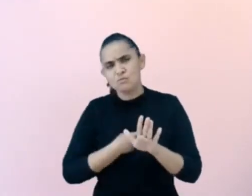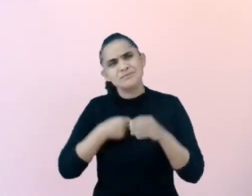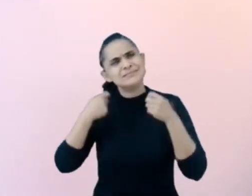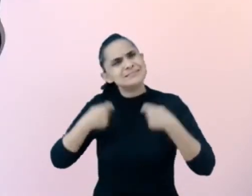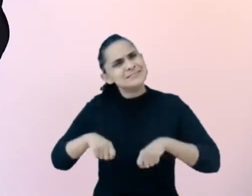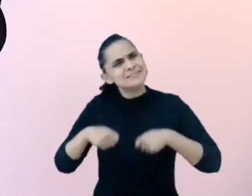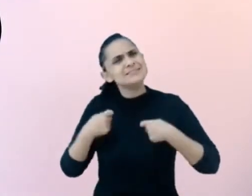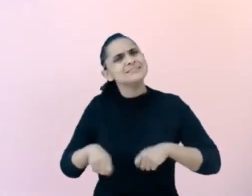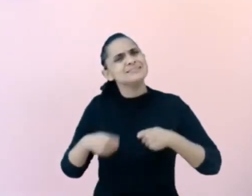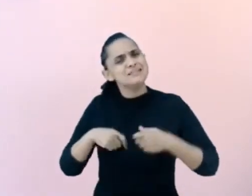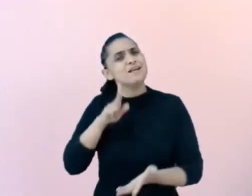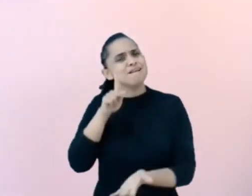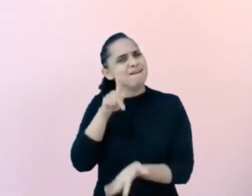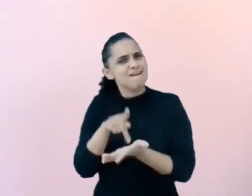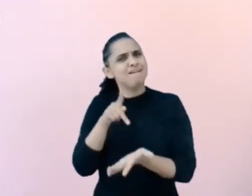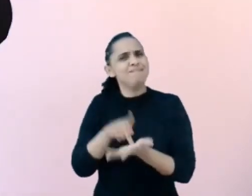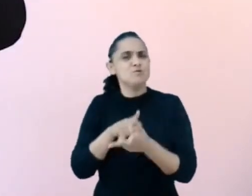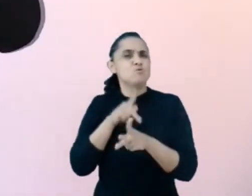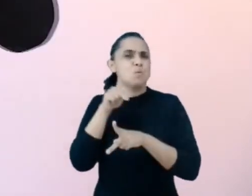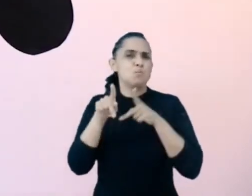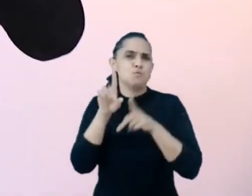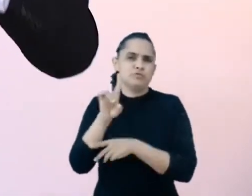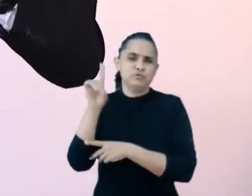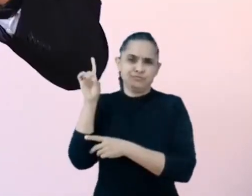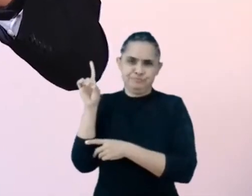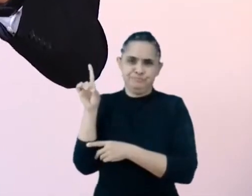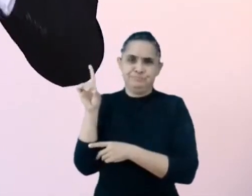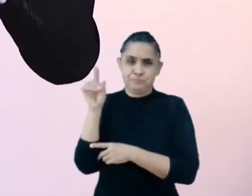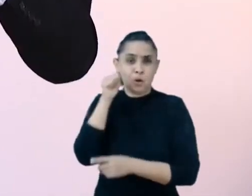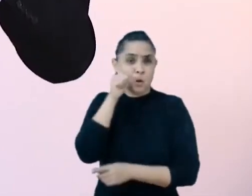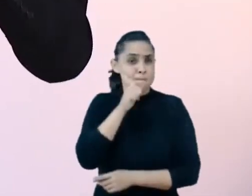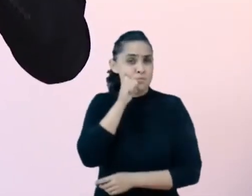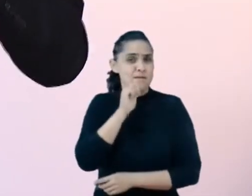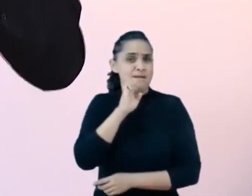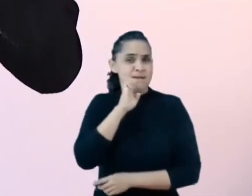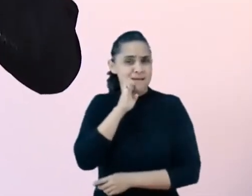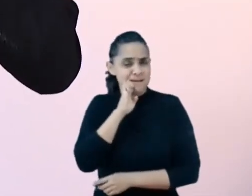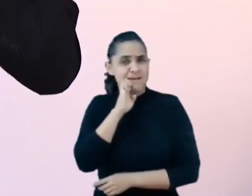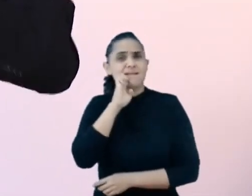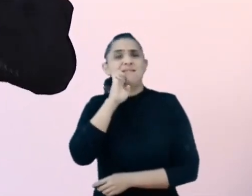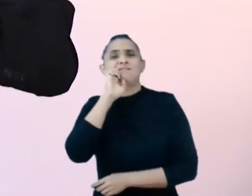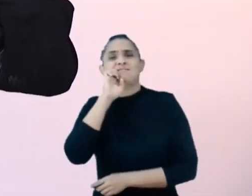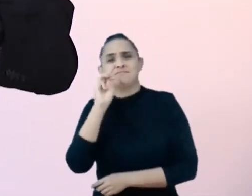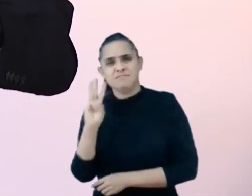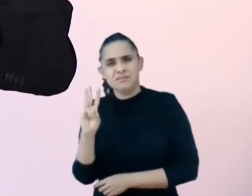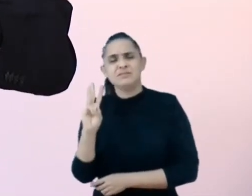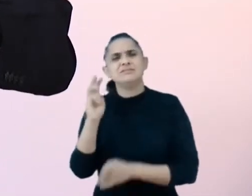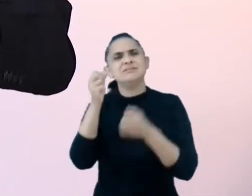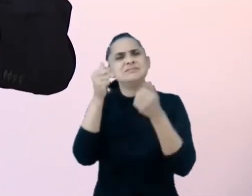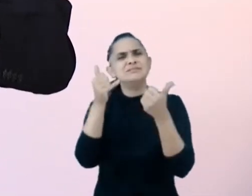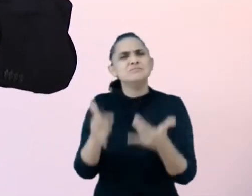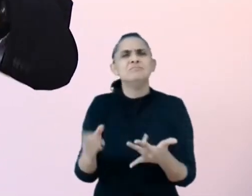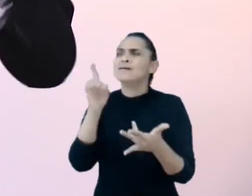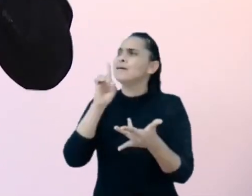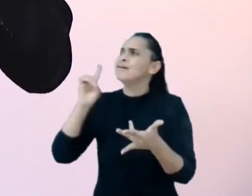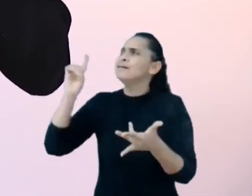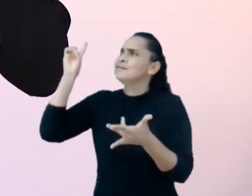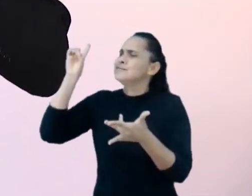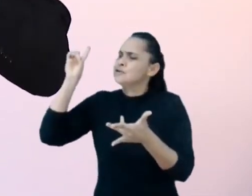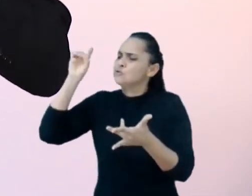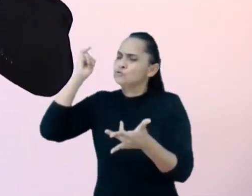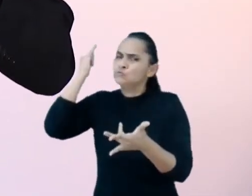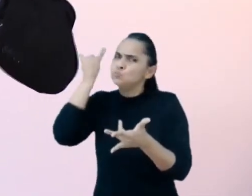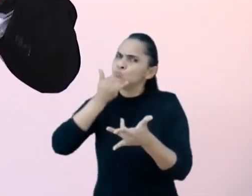Deus. E a irmã White diz que Deus deu essa parábola para